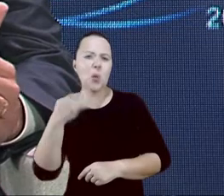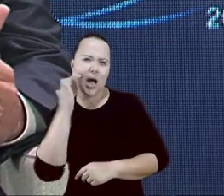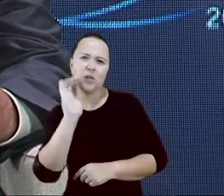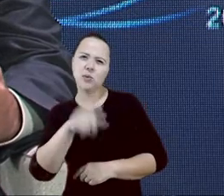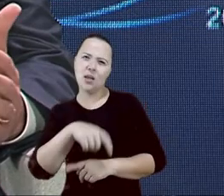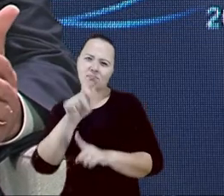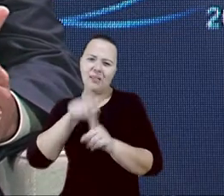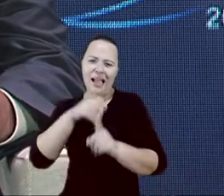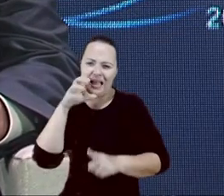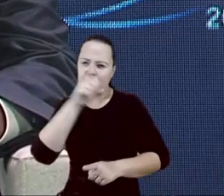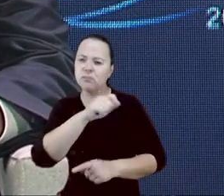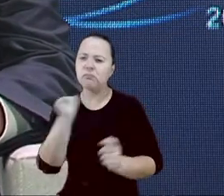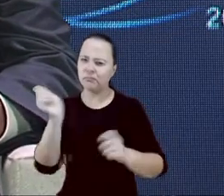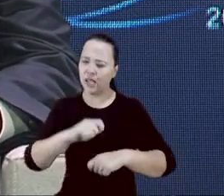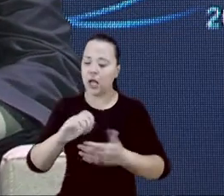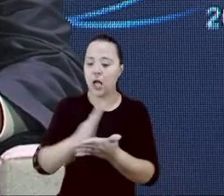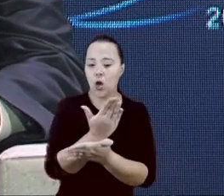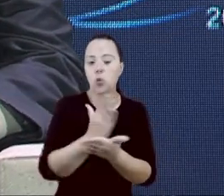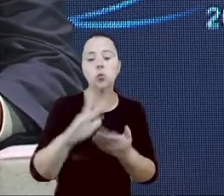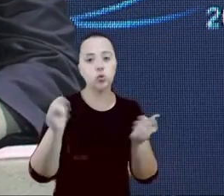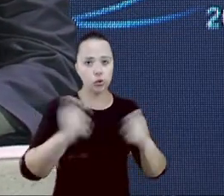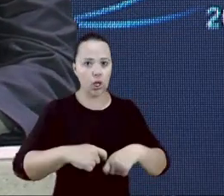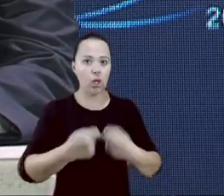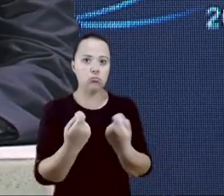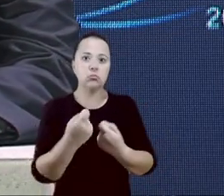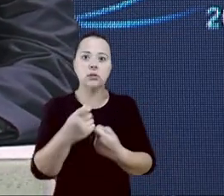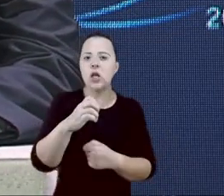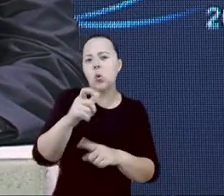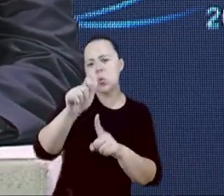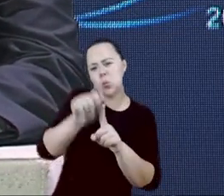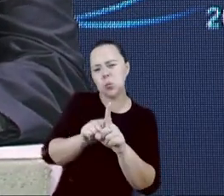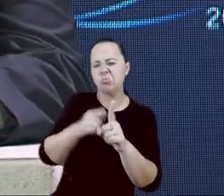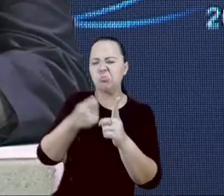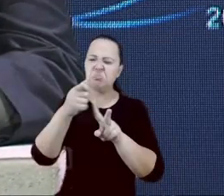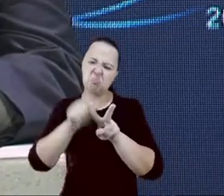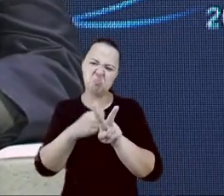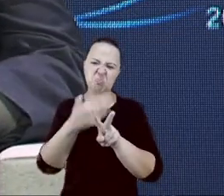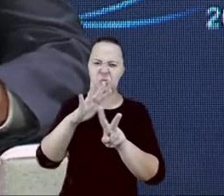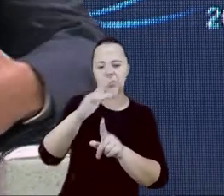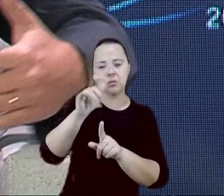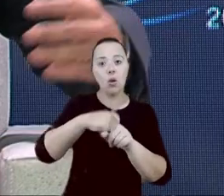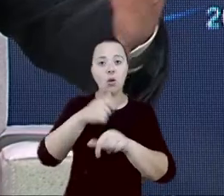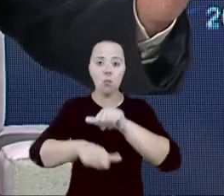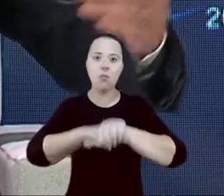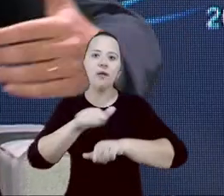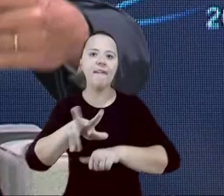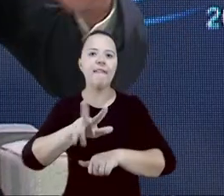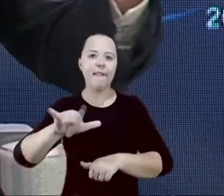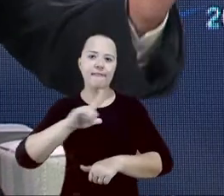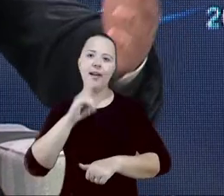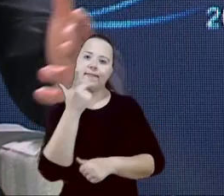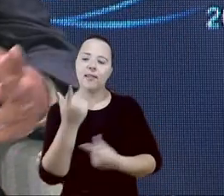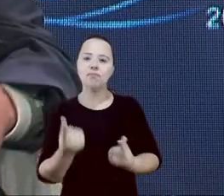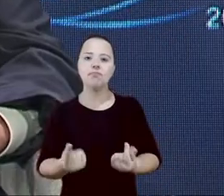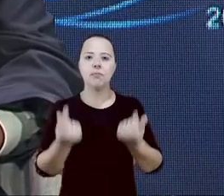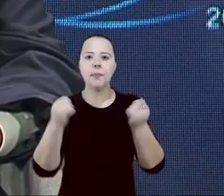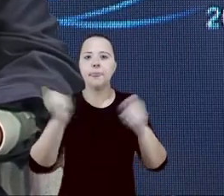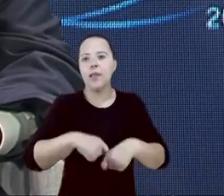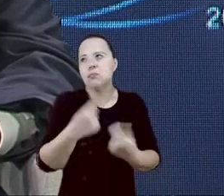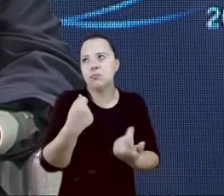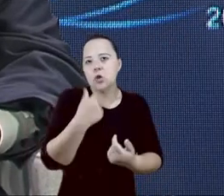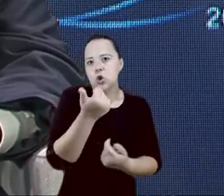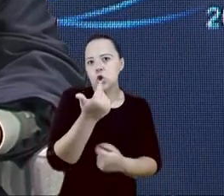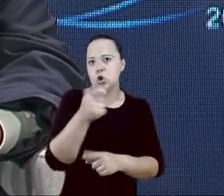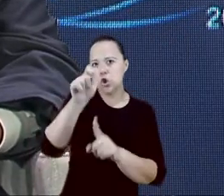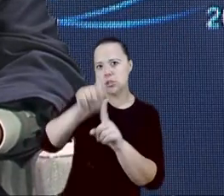alguma estabilização de spread um ou dois meses o dinheiro volta a entrar dificilmente a gente vai ter um fluxo de 6 12 meses como a gente